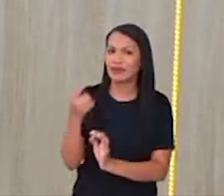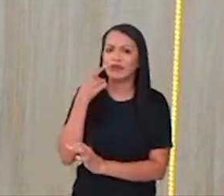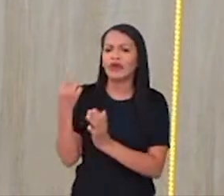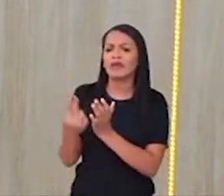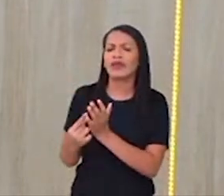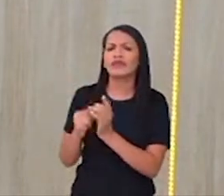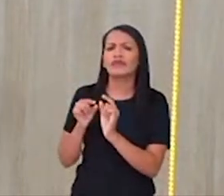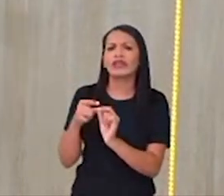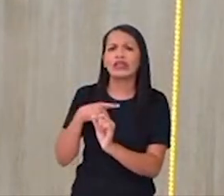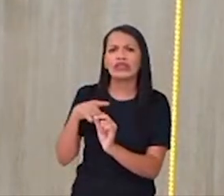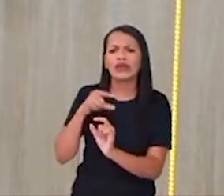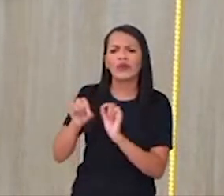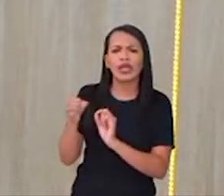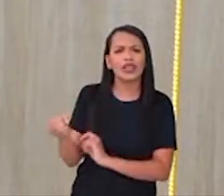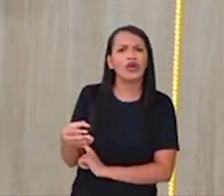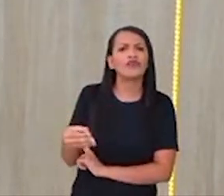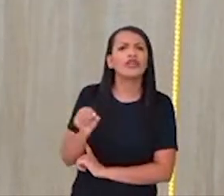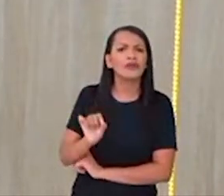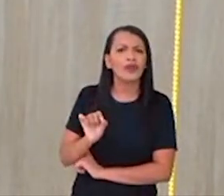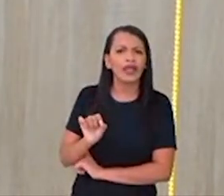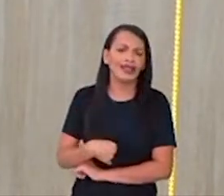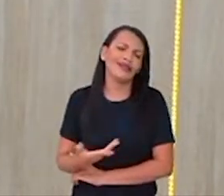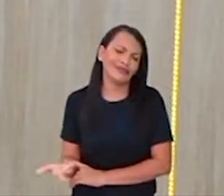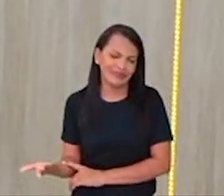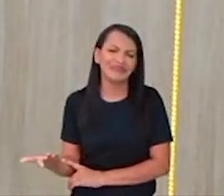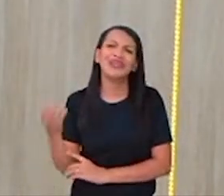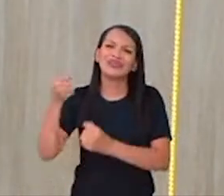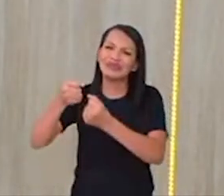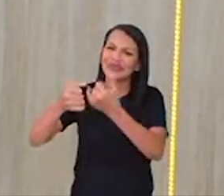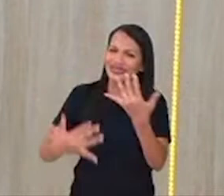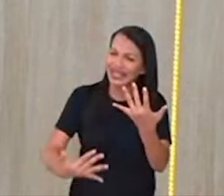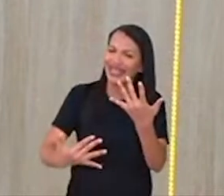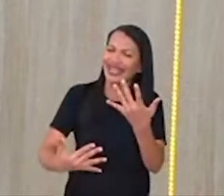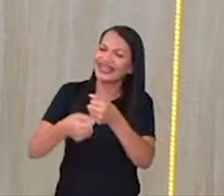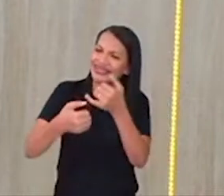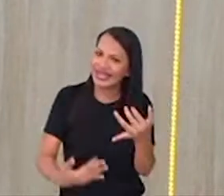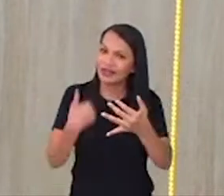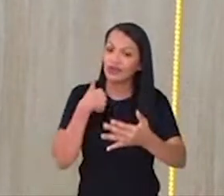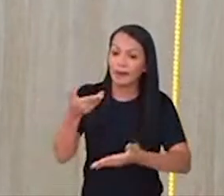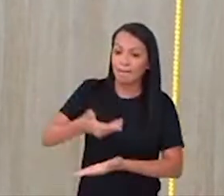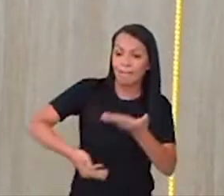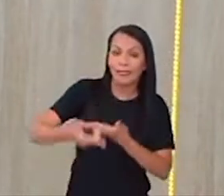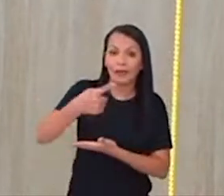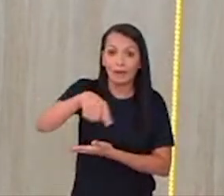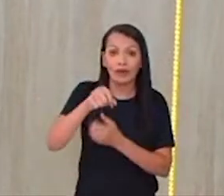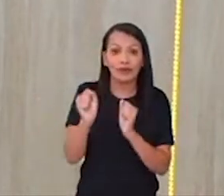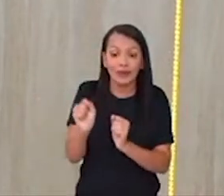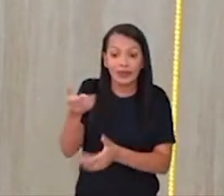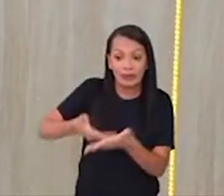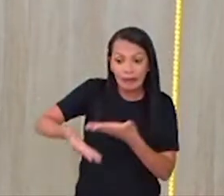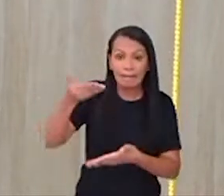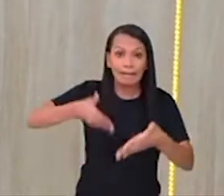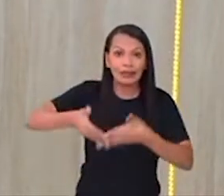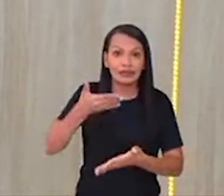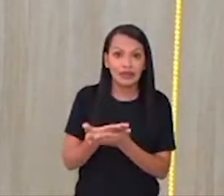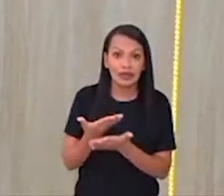Aplicativo este que tem como maior novidade o quê? O chat. A nossa ferramenta interacional em que vocês podem participar das nossas